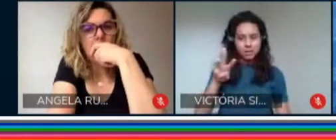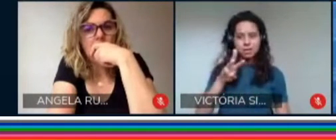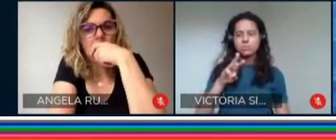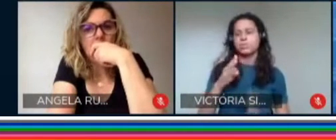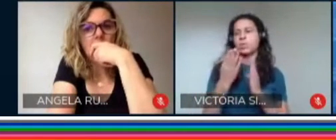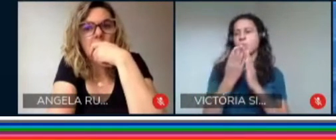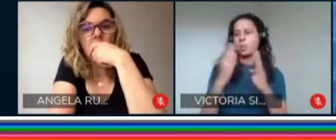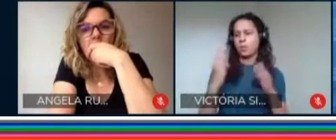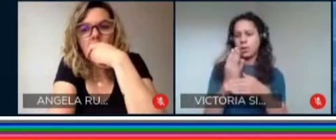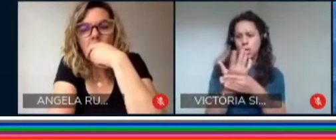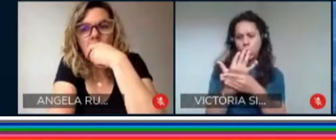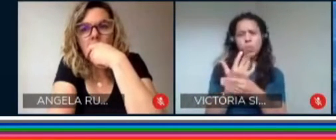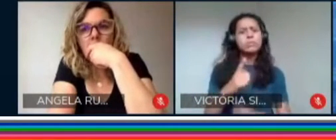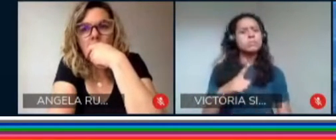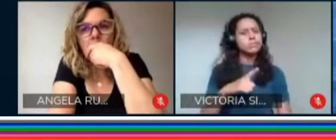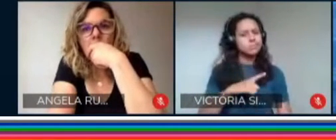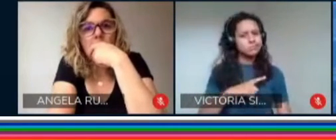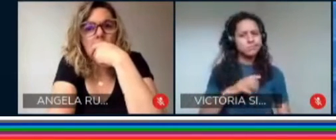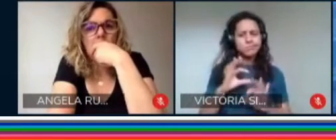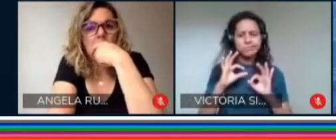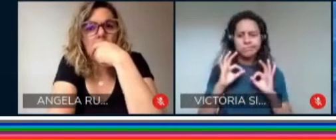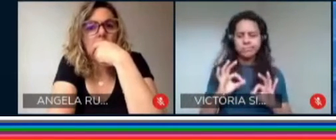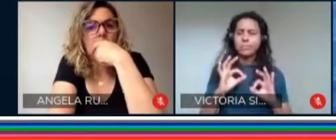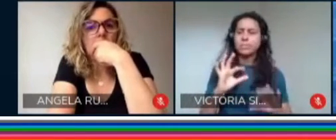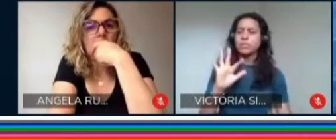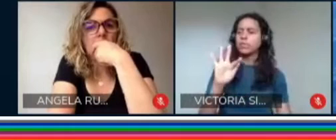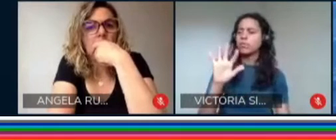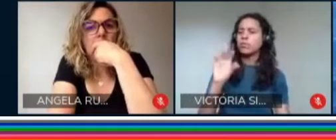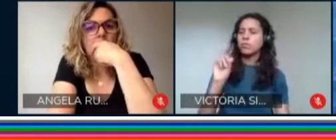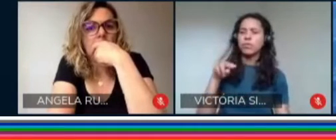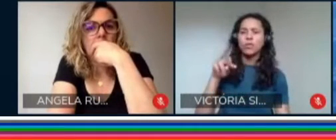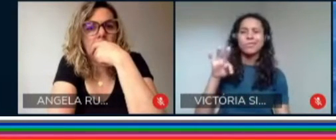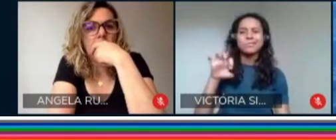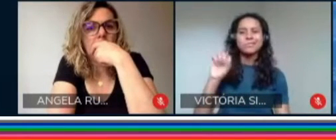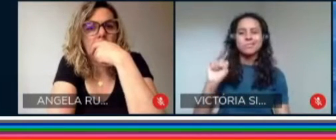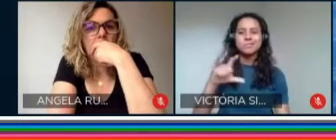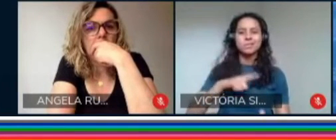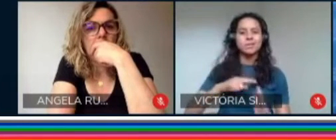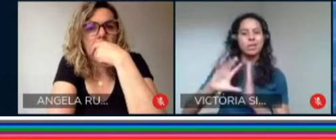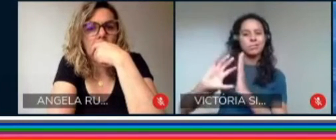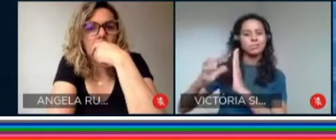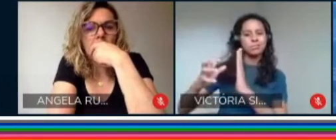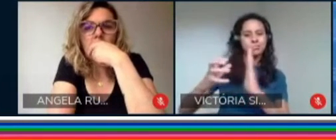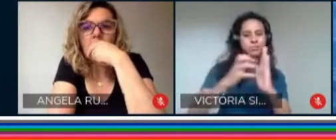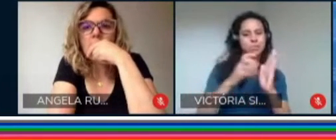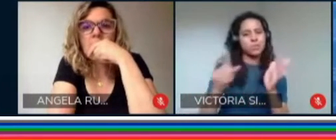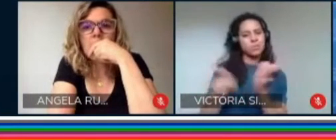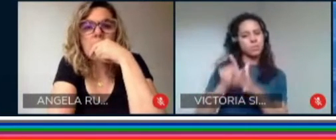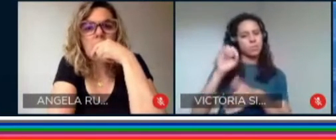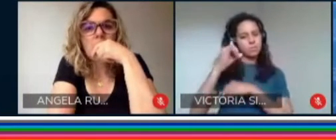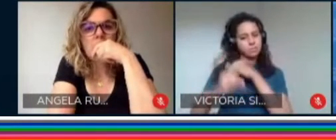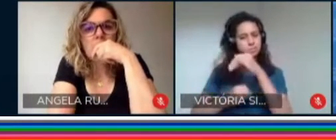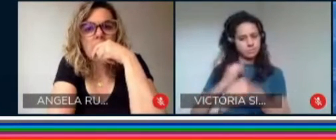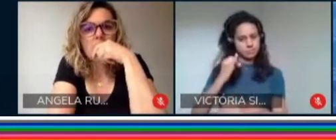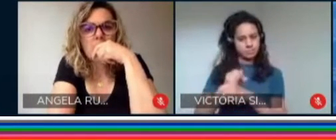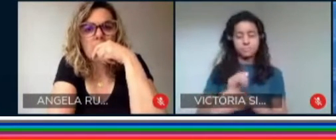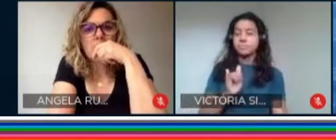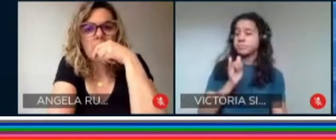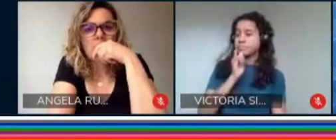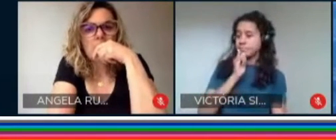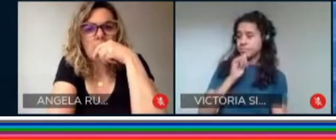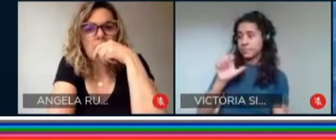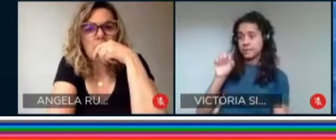das fontes disponíveis de pesquisas, fontes online, né? Dentro do Sabe Mais a gente encontra as